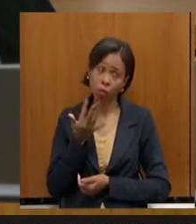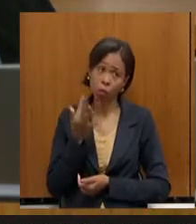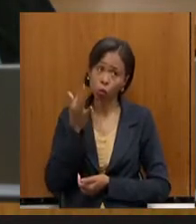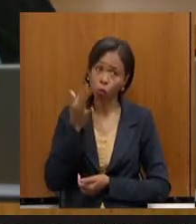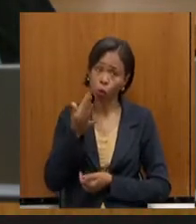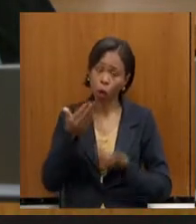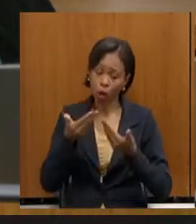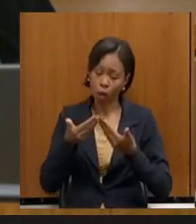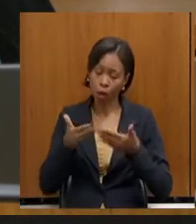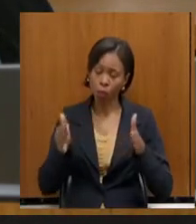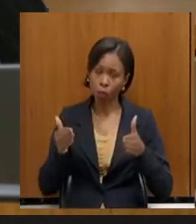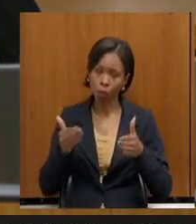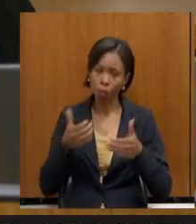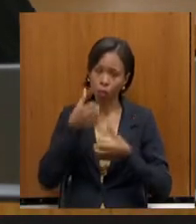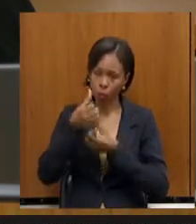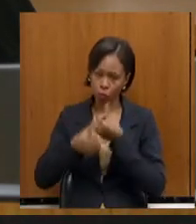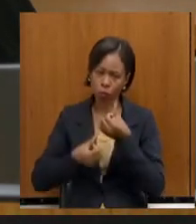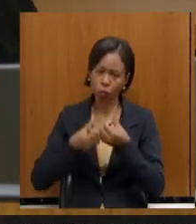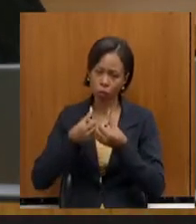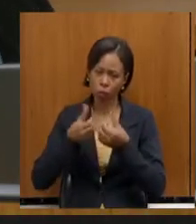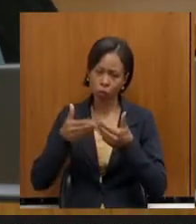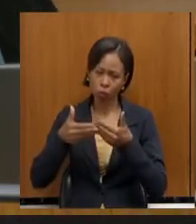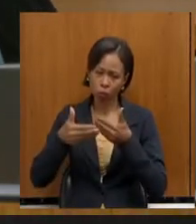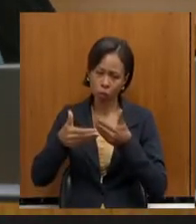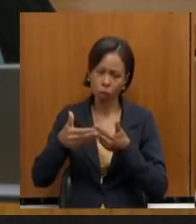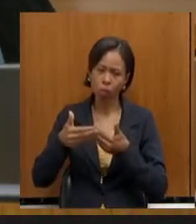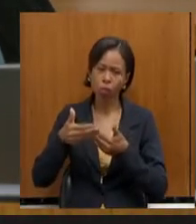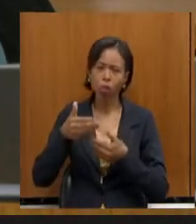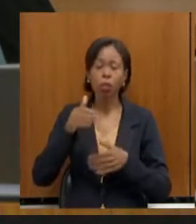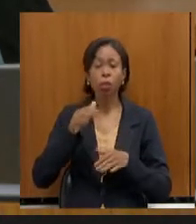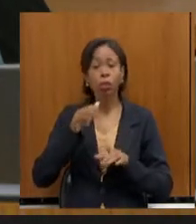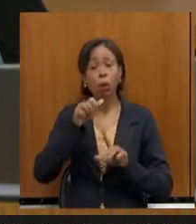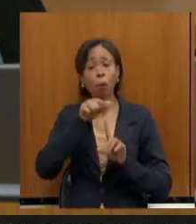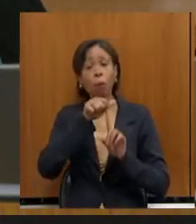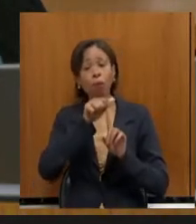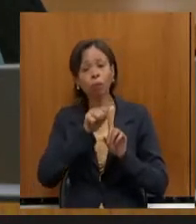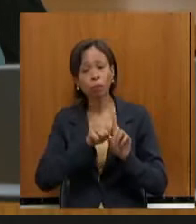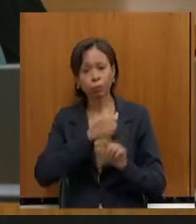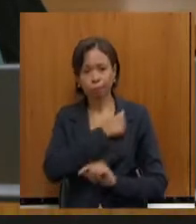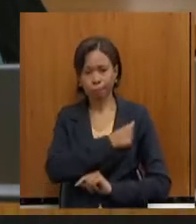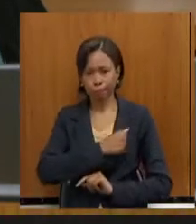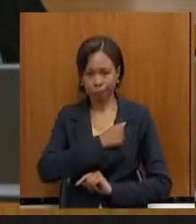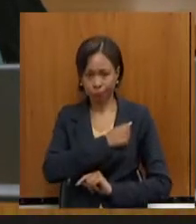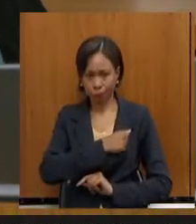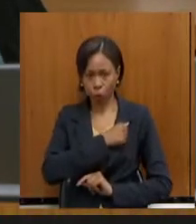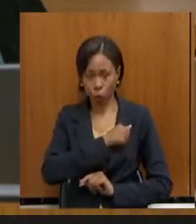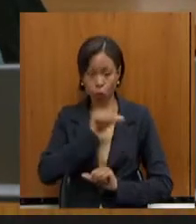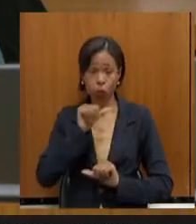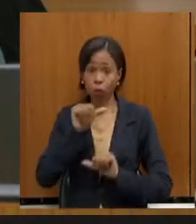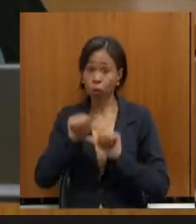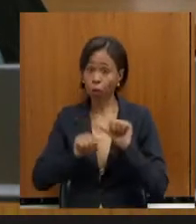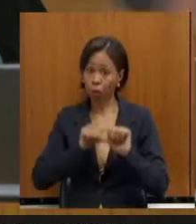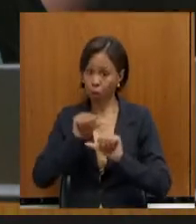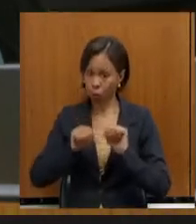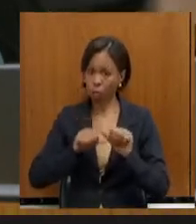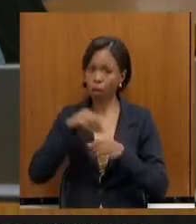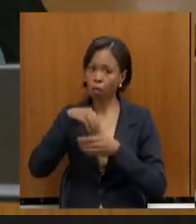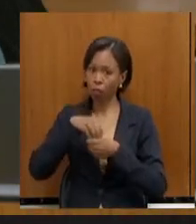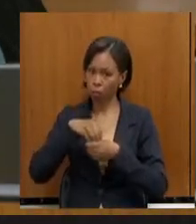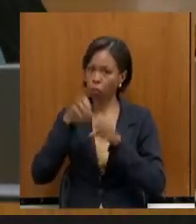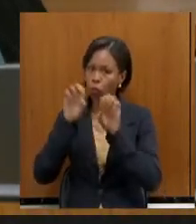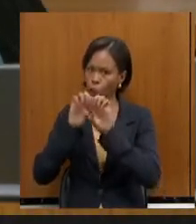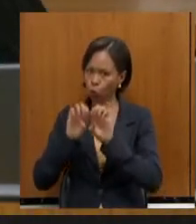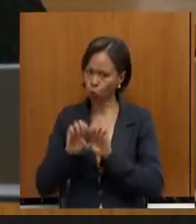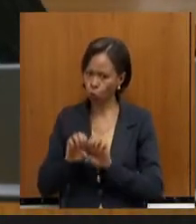dele agora no segundo semestre em agosto nós vamos mudar toda a nossa infraestrutura logística